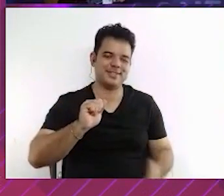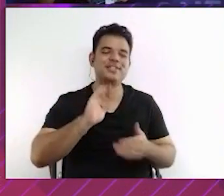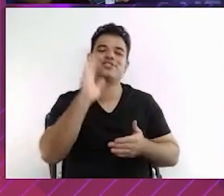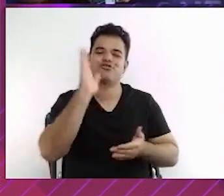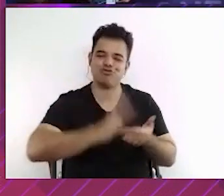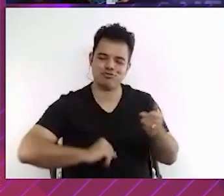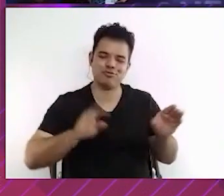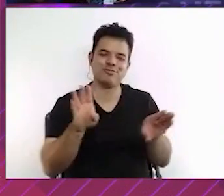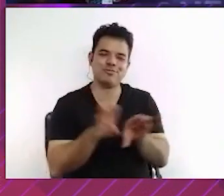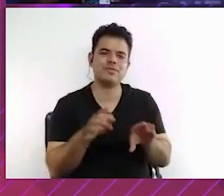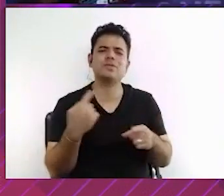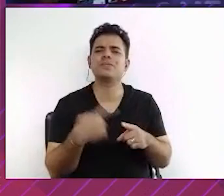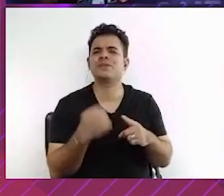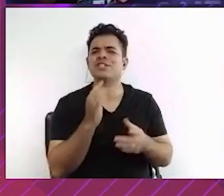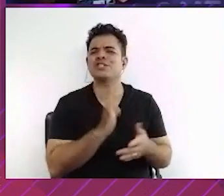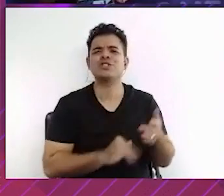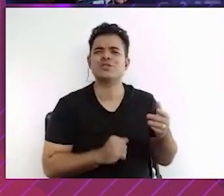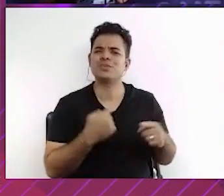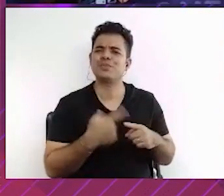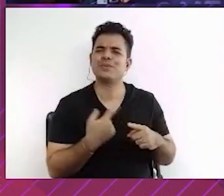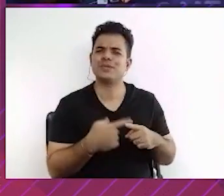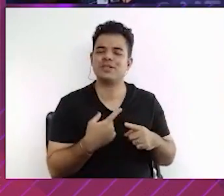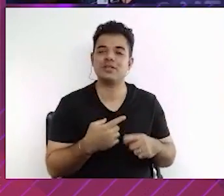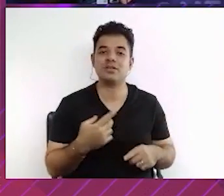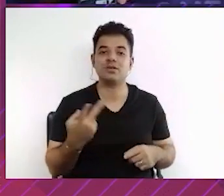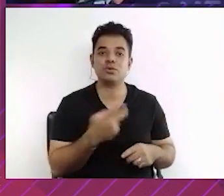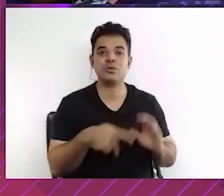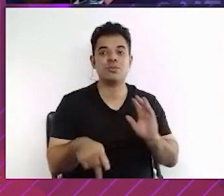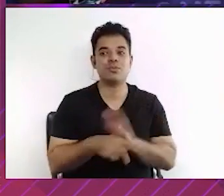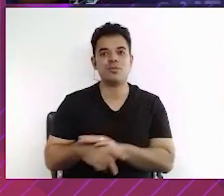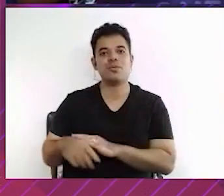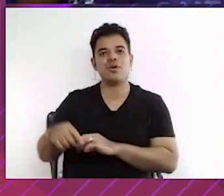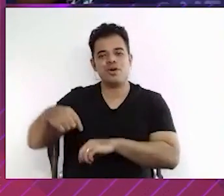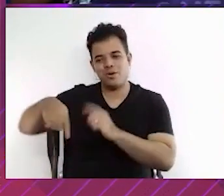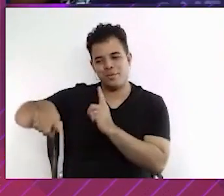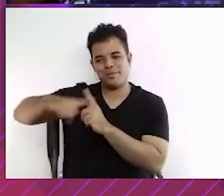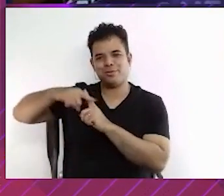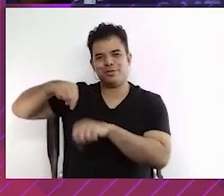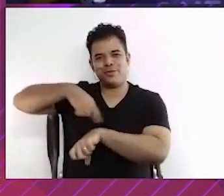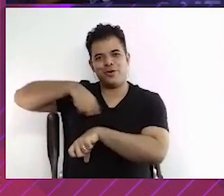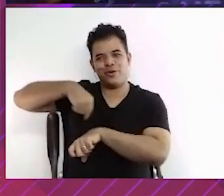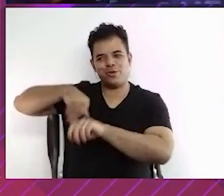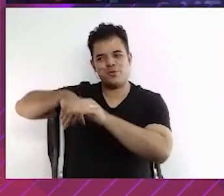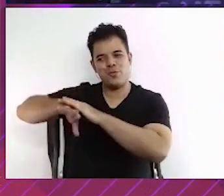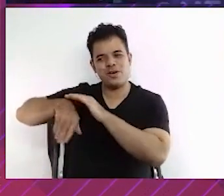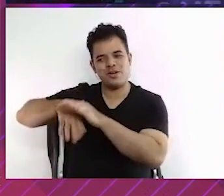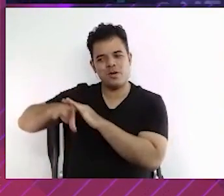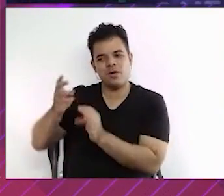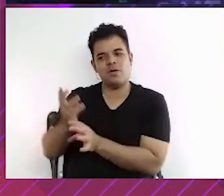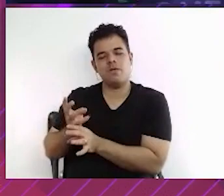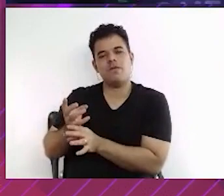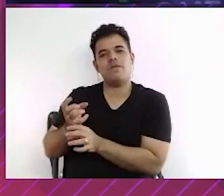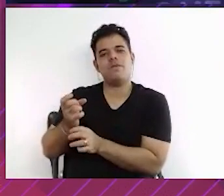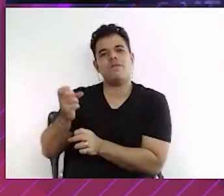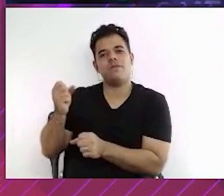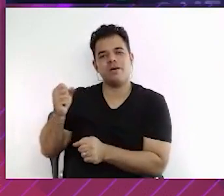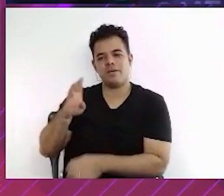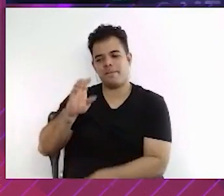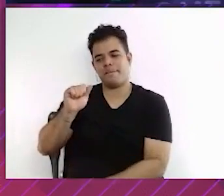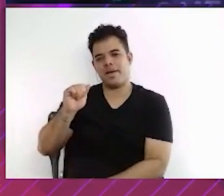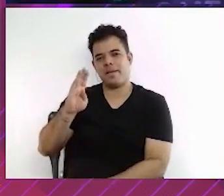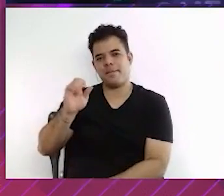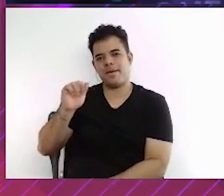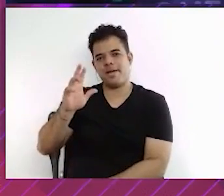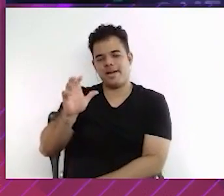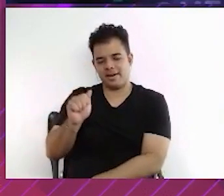Por que eu tirei eles? Porque eles estavam com horas positivas no banco. A Bárbara folgou um dia, ela ganhou 11 horas